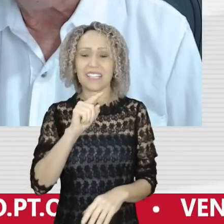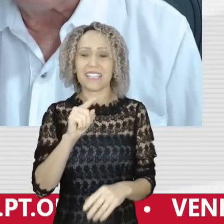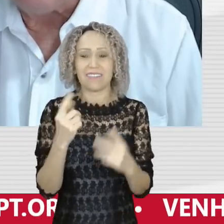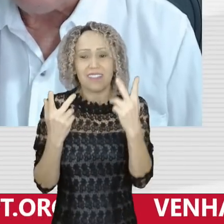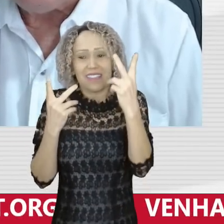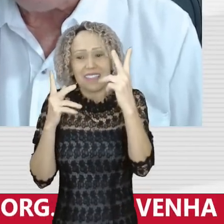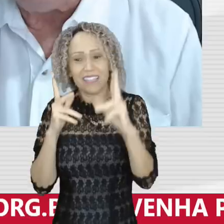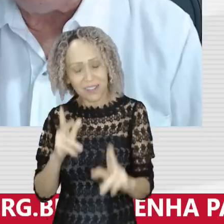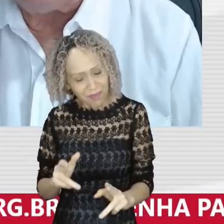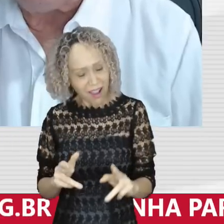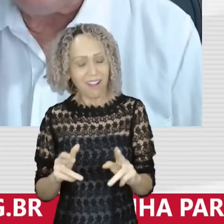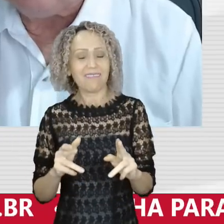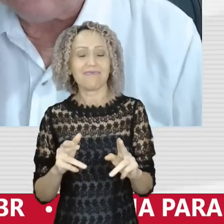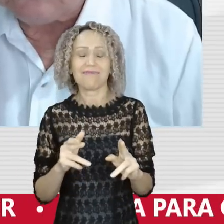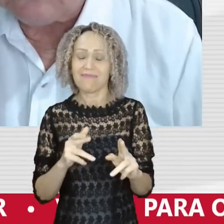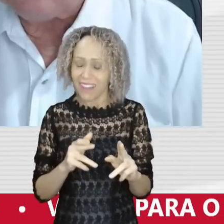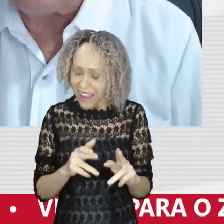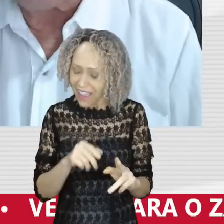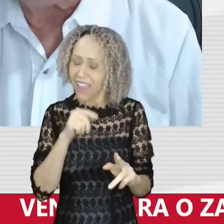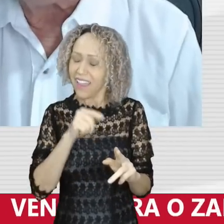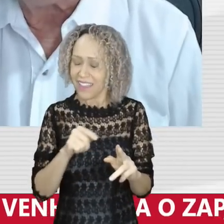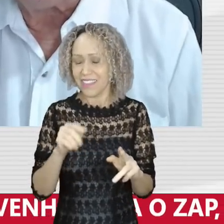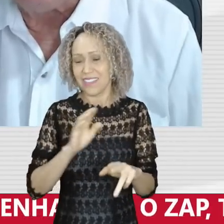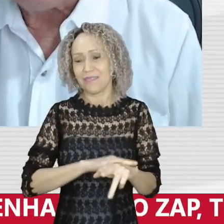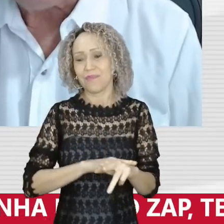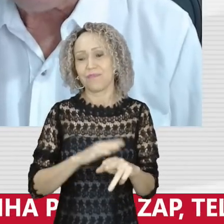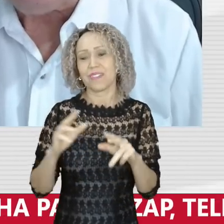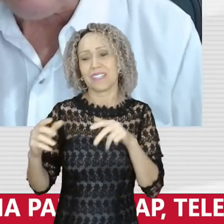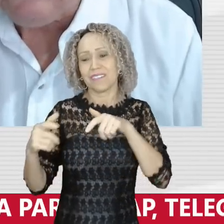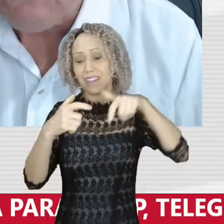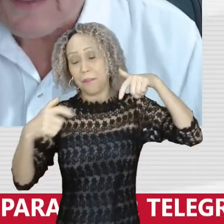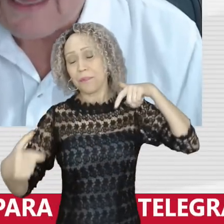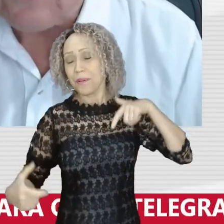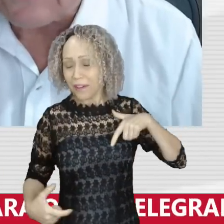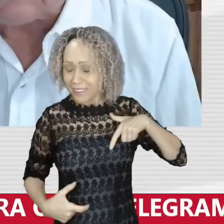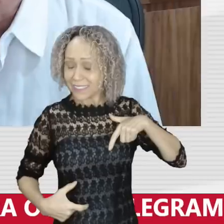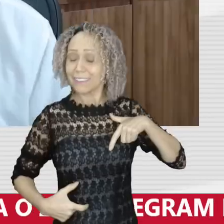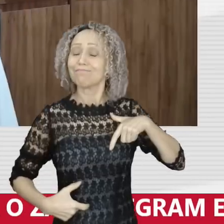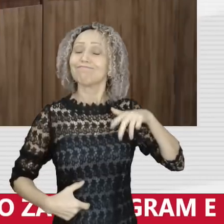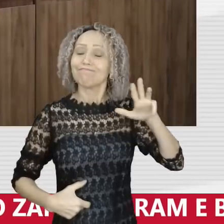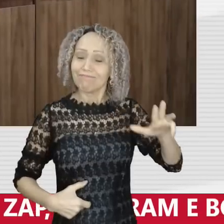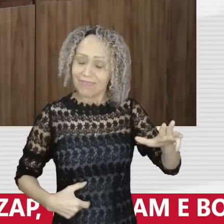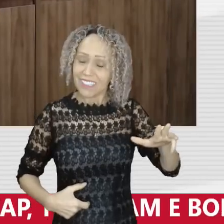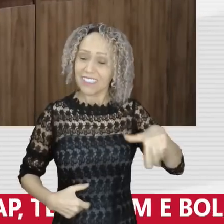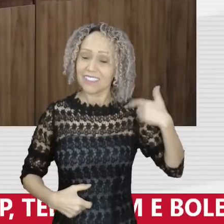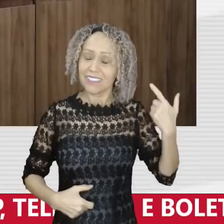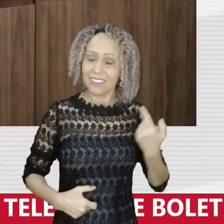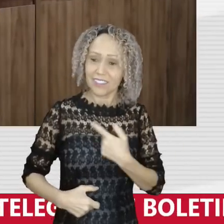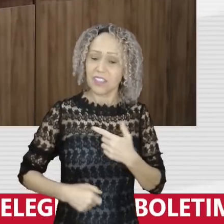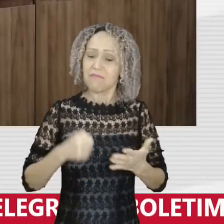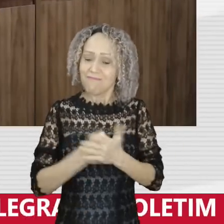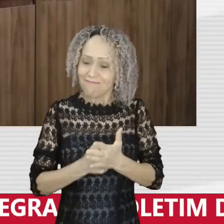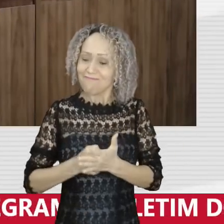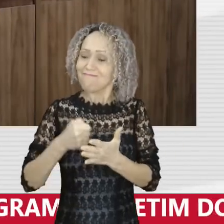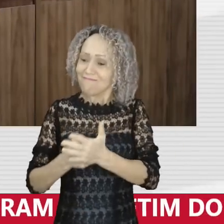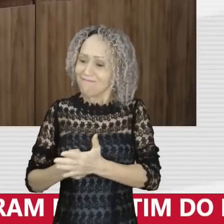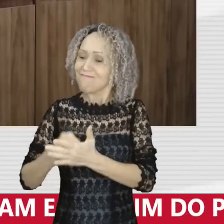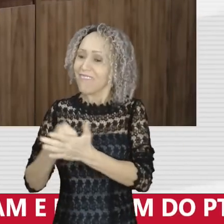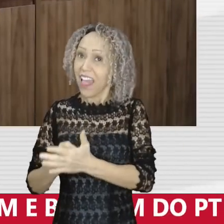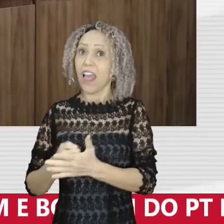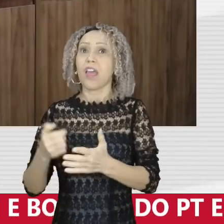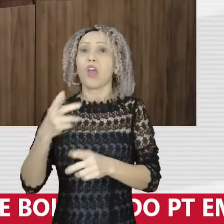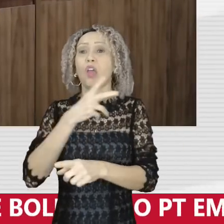isso tanta gente querendo viver esse momento. Quer dizer, o significado dessa vitória e dessa posse é